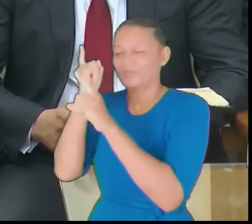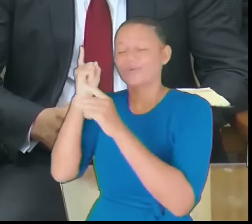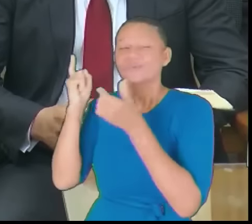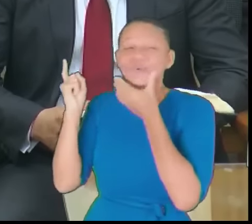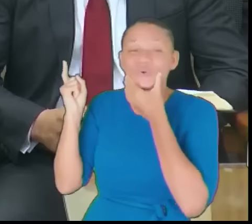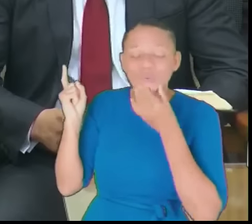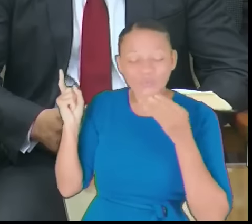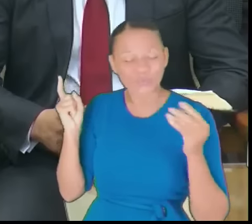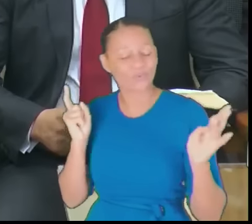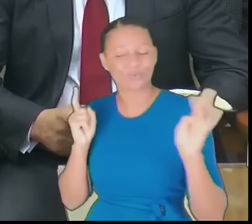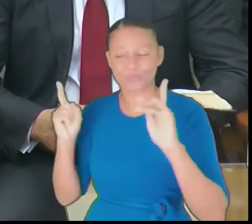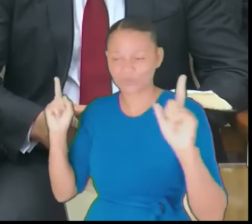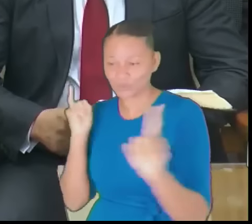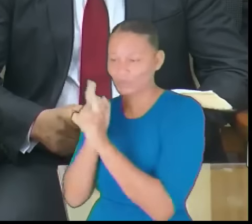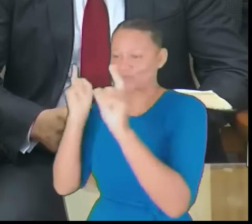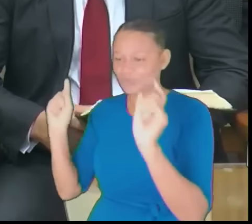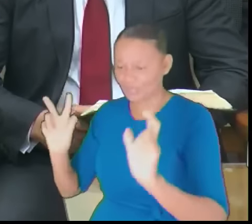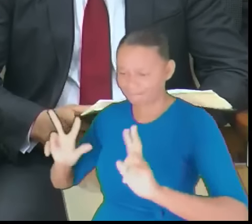resplandecente.